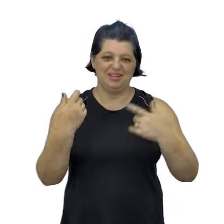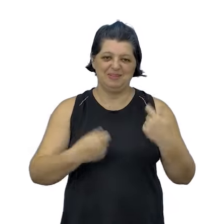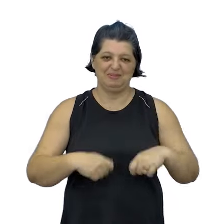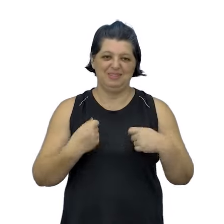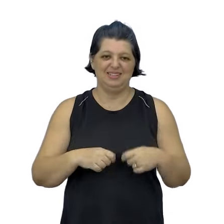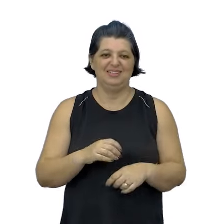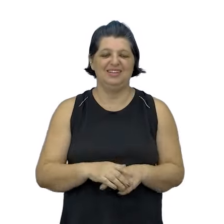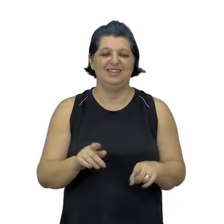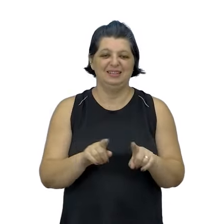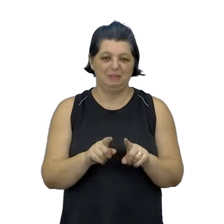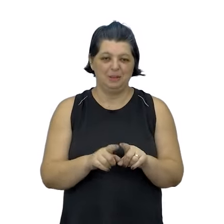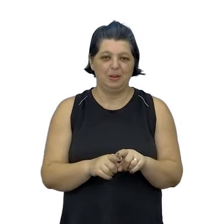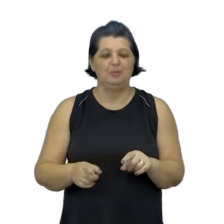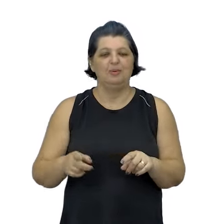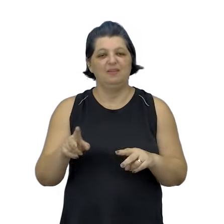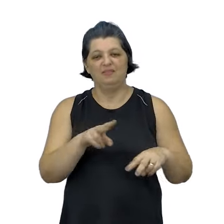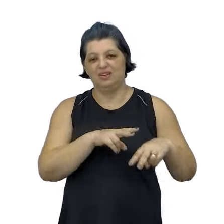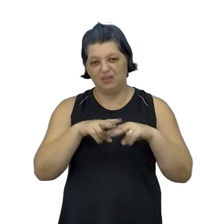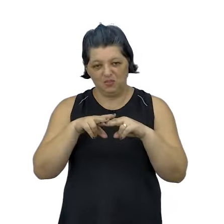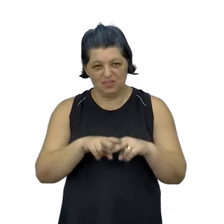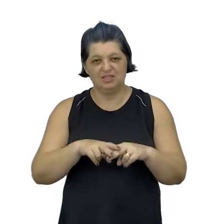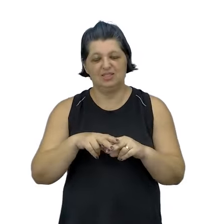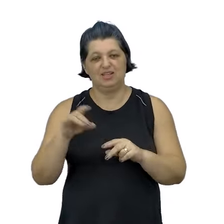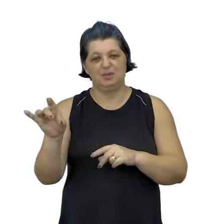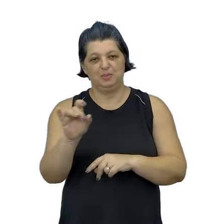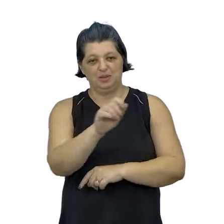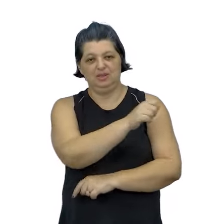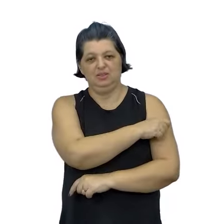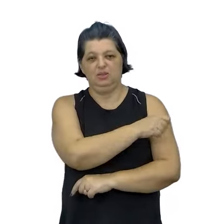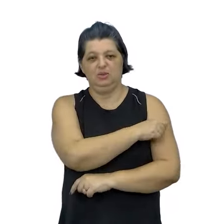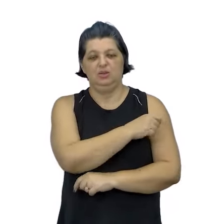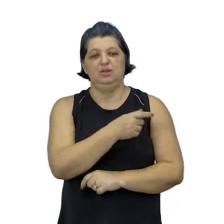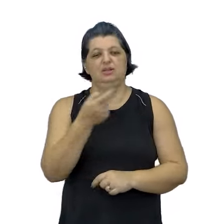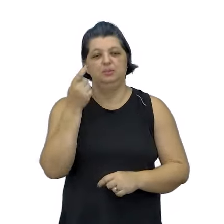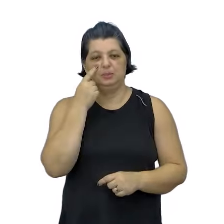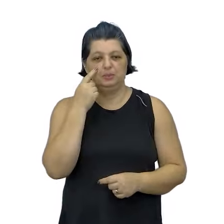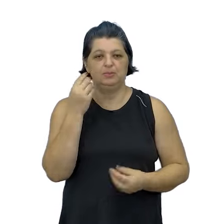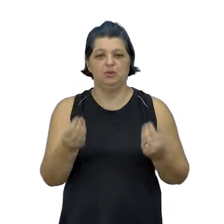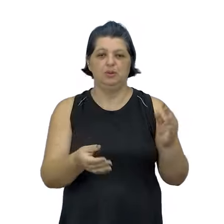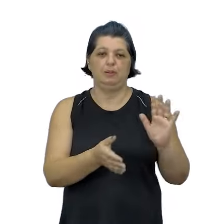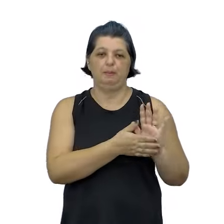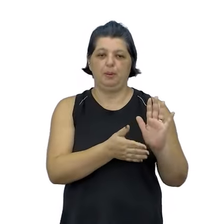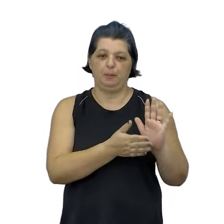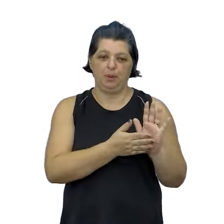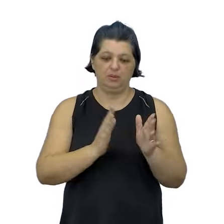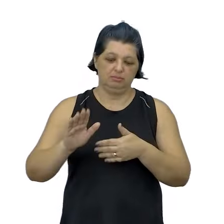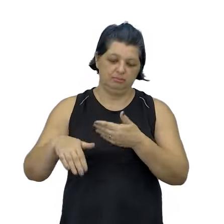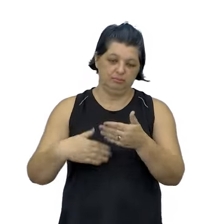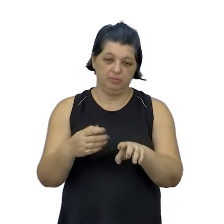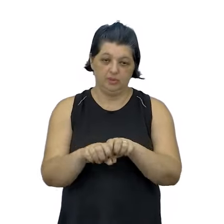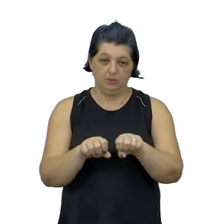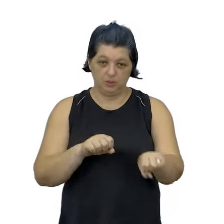para que serem retomadas, né, com seus estudantes, observar a trajetória proposta nessa